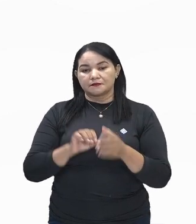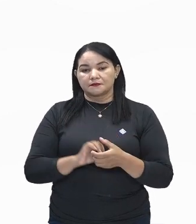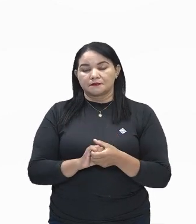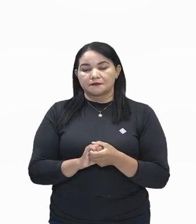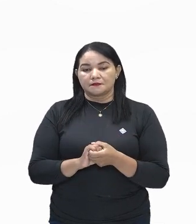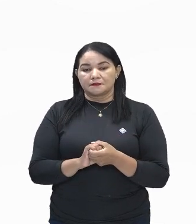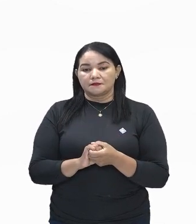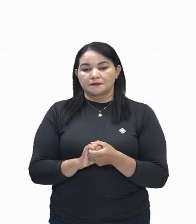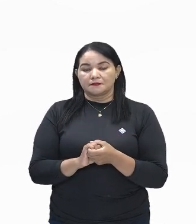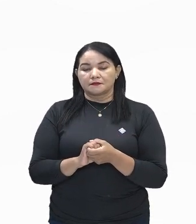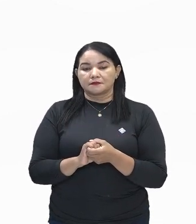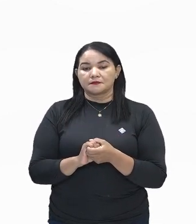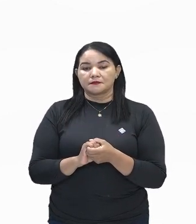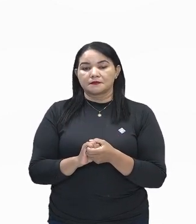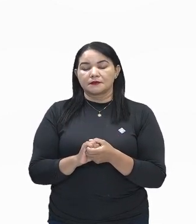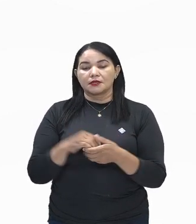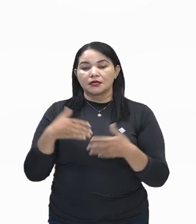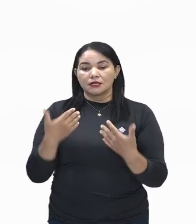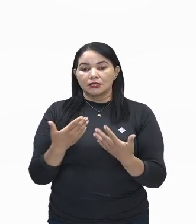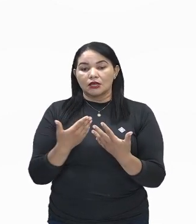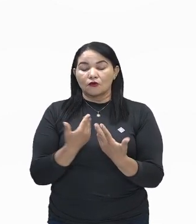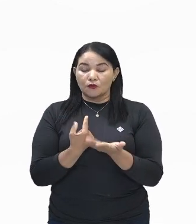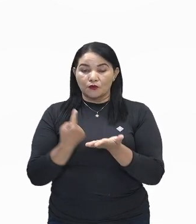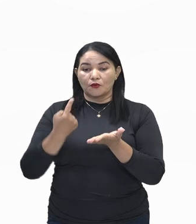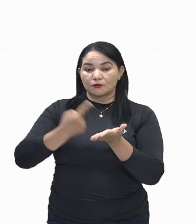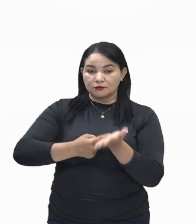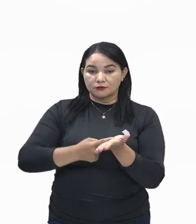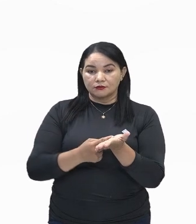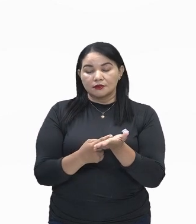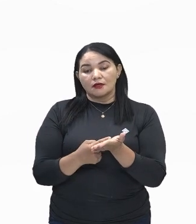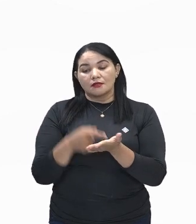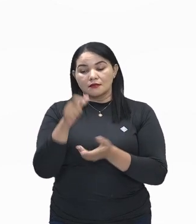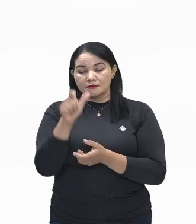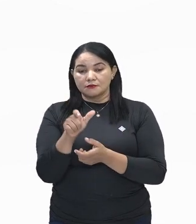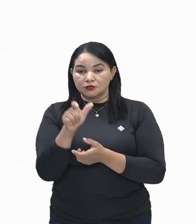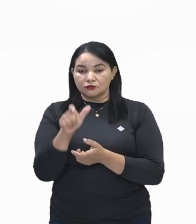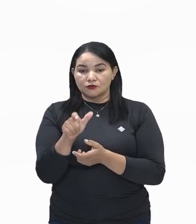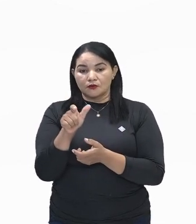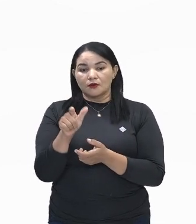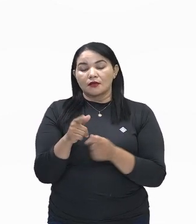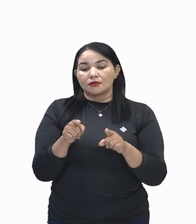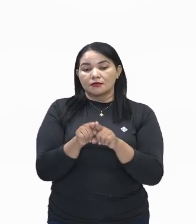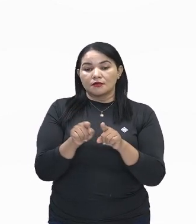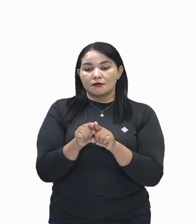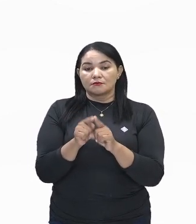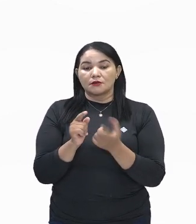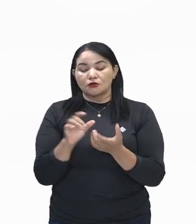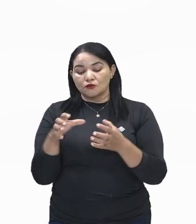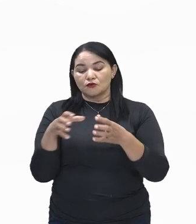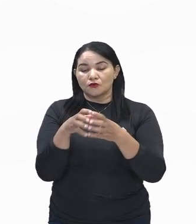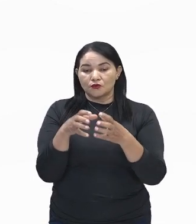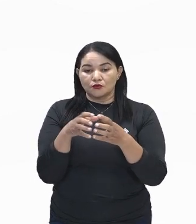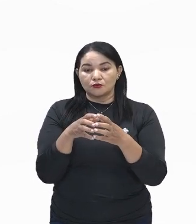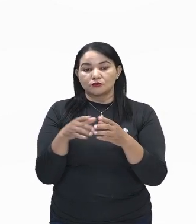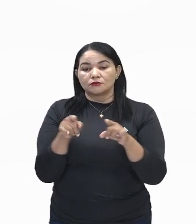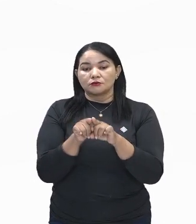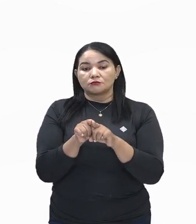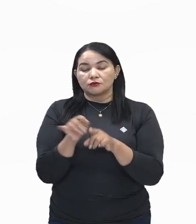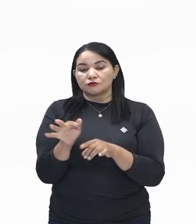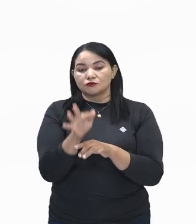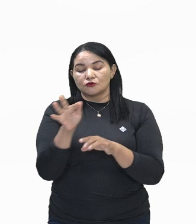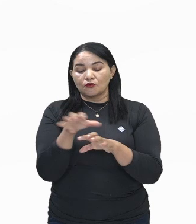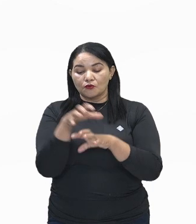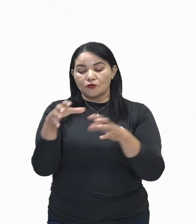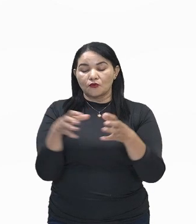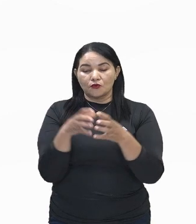é um compromisso de pessoas e grupos com o funcionamento e os destinos da coletividade, ou do